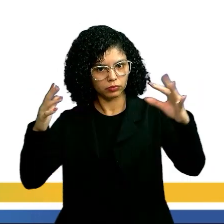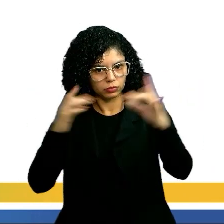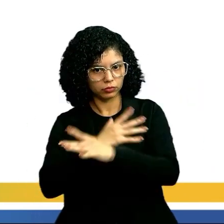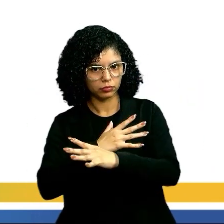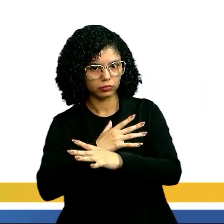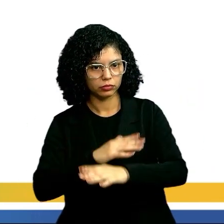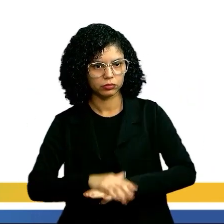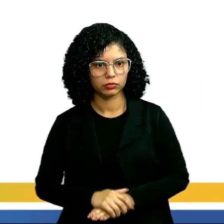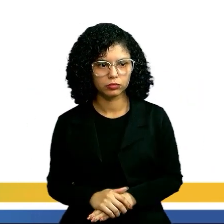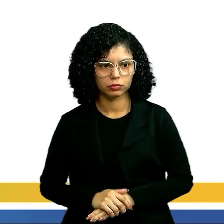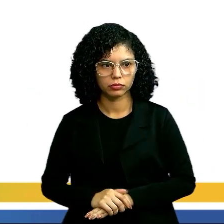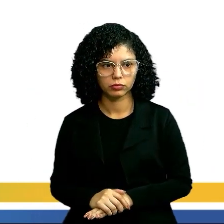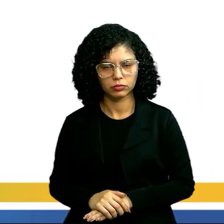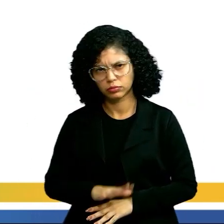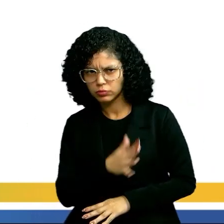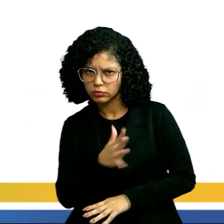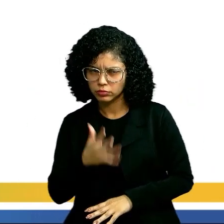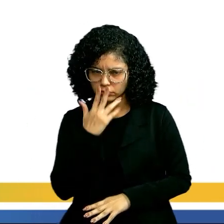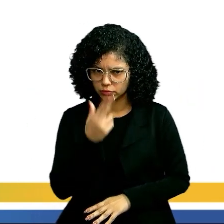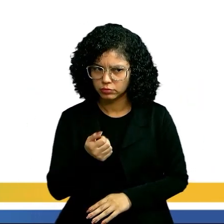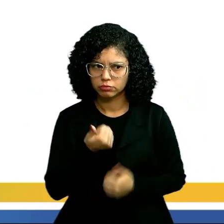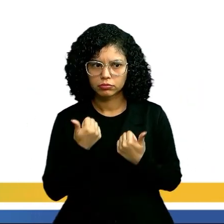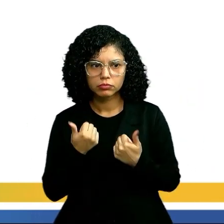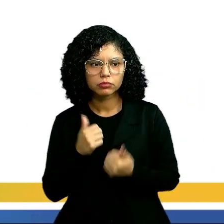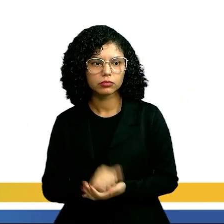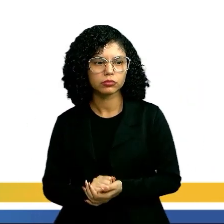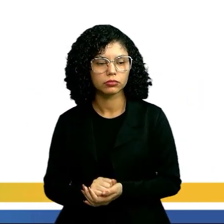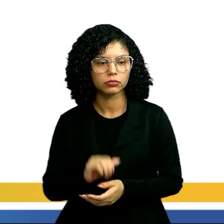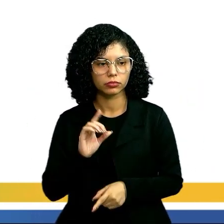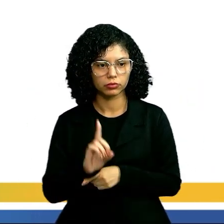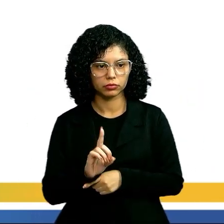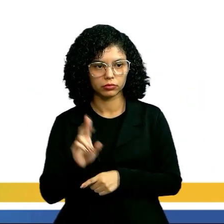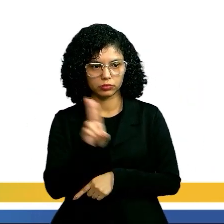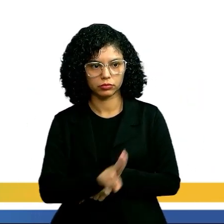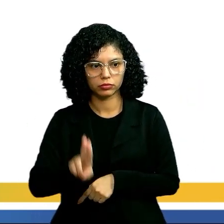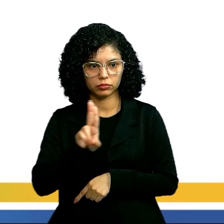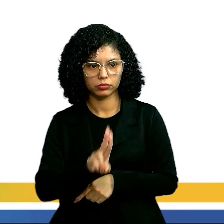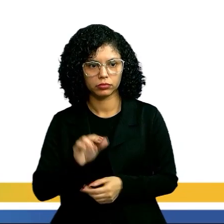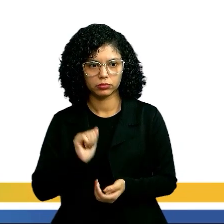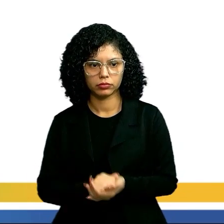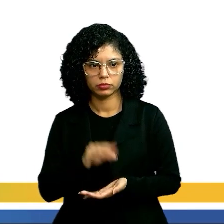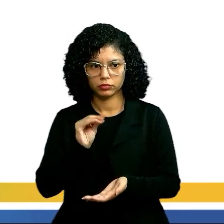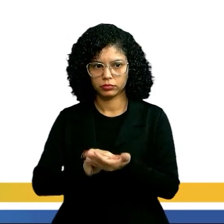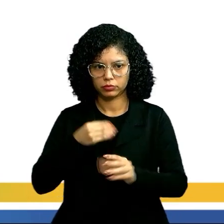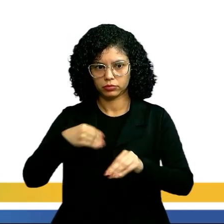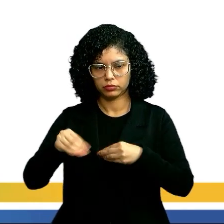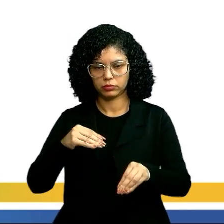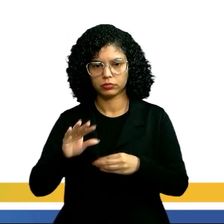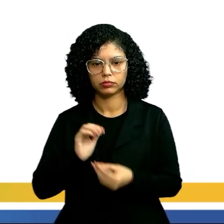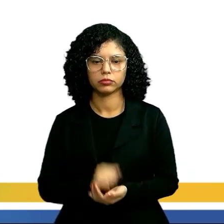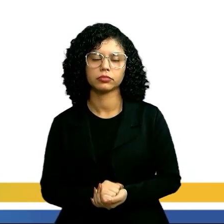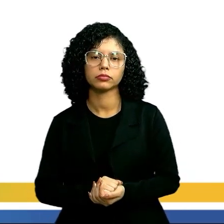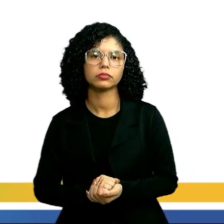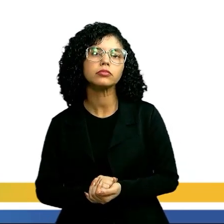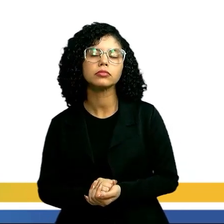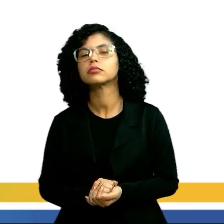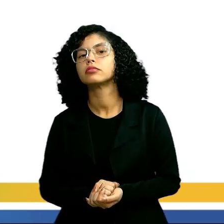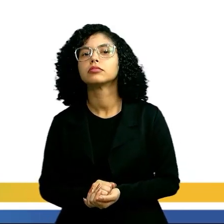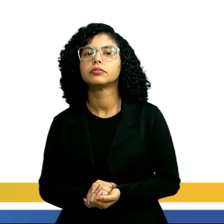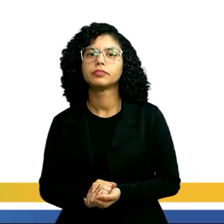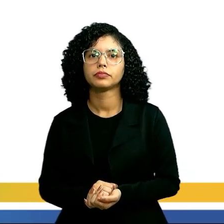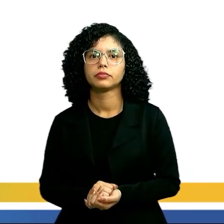urbanos? Opa, parece que essa aí tá boa, hein? Vamos ver. Do uso restrito do plástico como